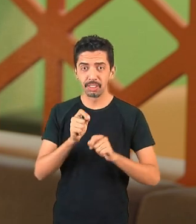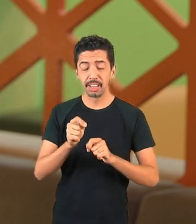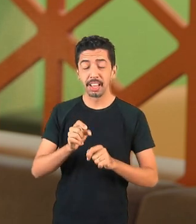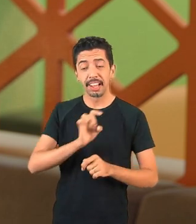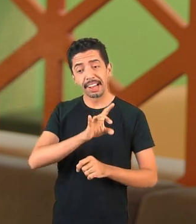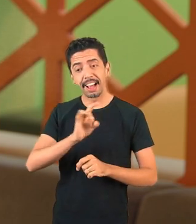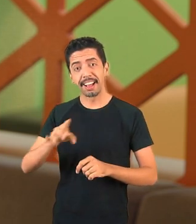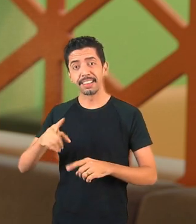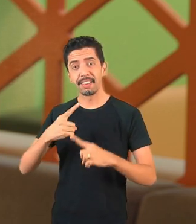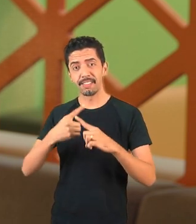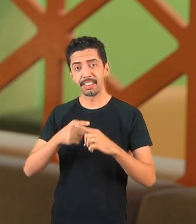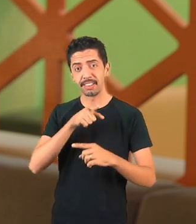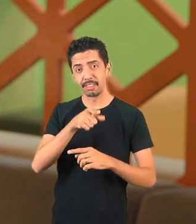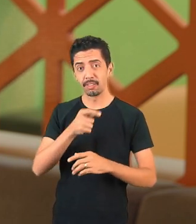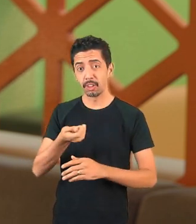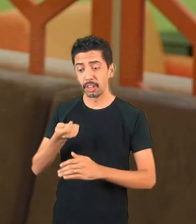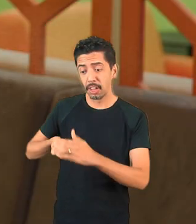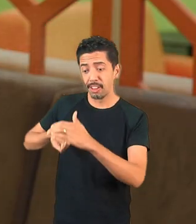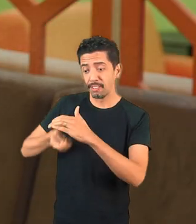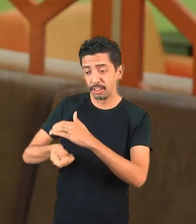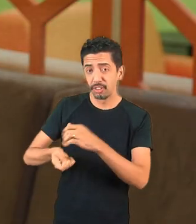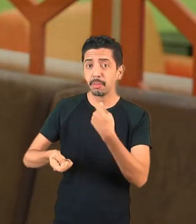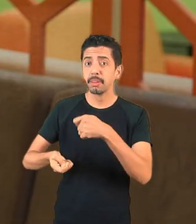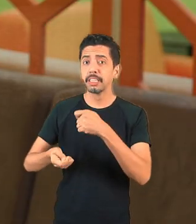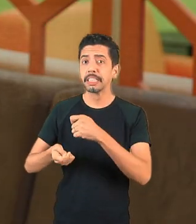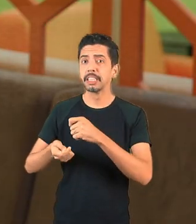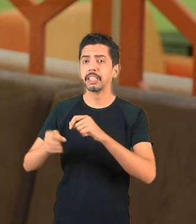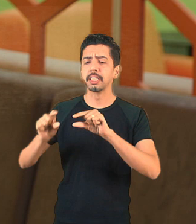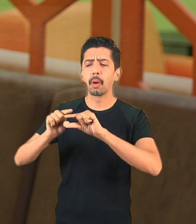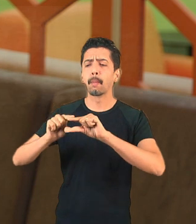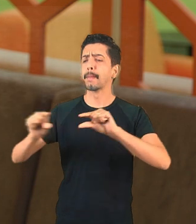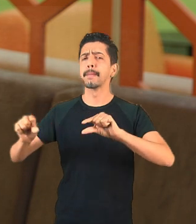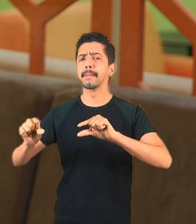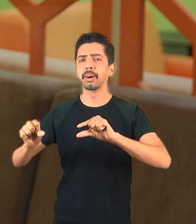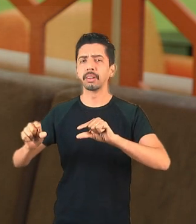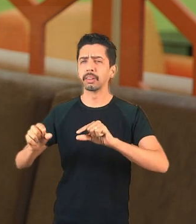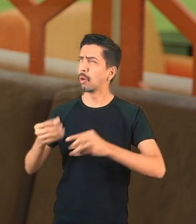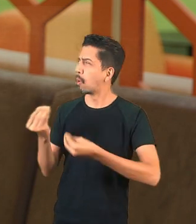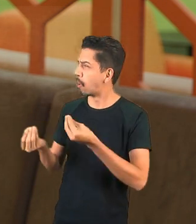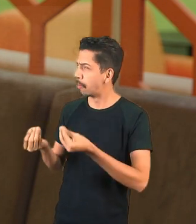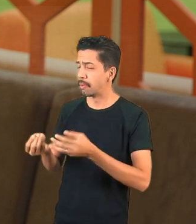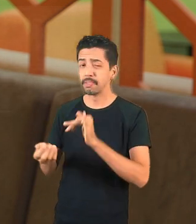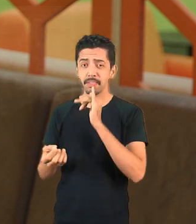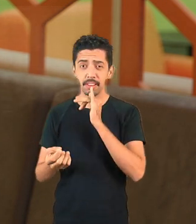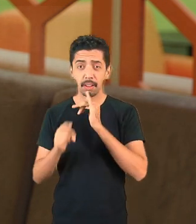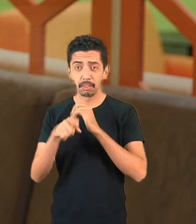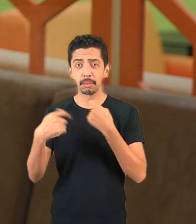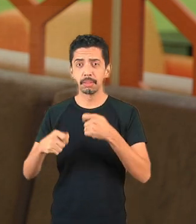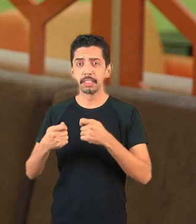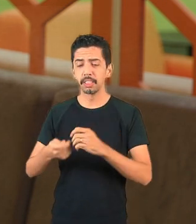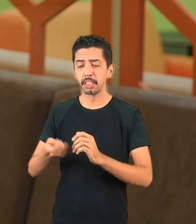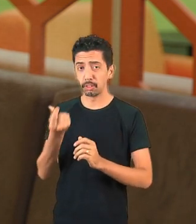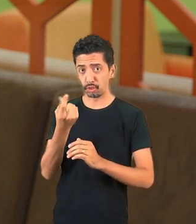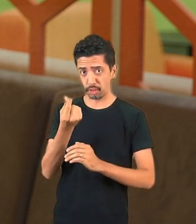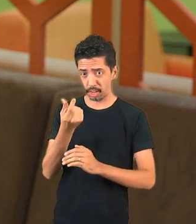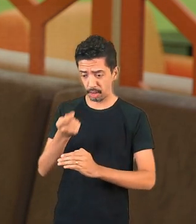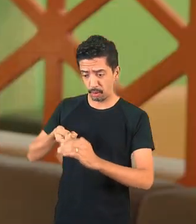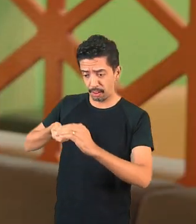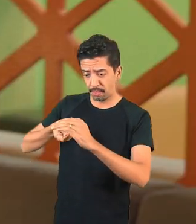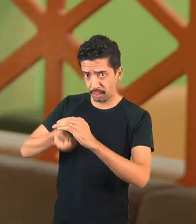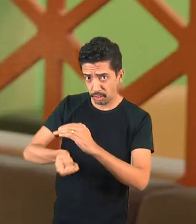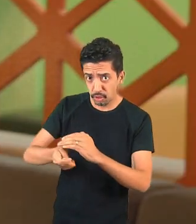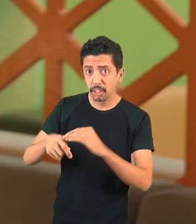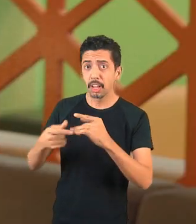você precisa carimbar esse dinheiro. Como assim carimbar? Sim, estou falando para você ter um